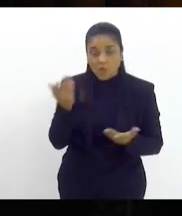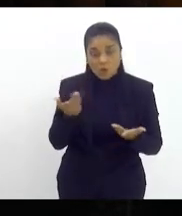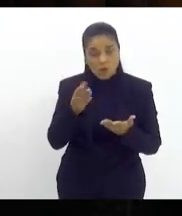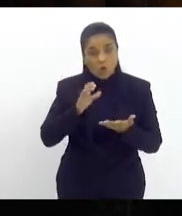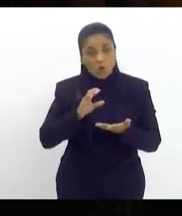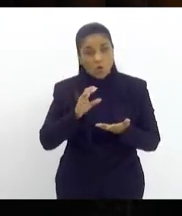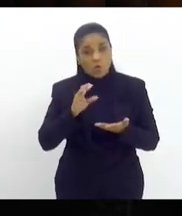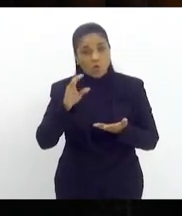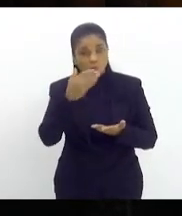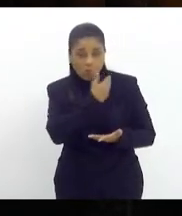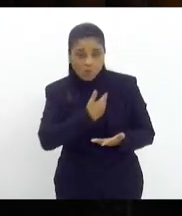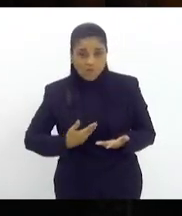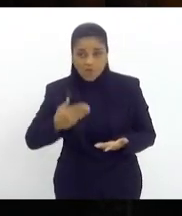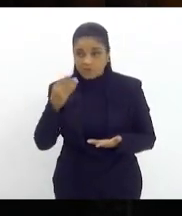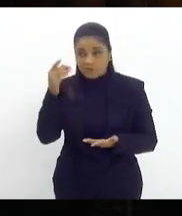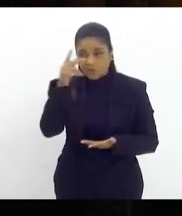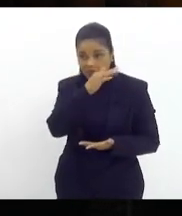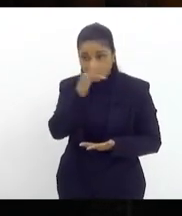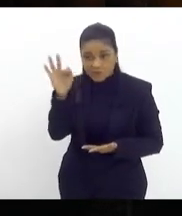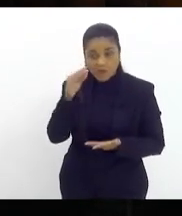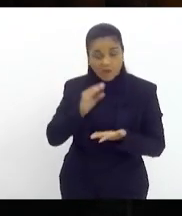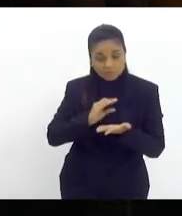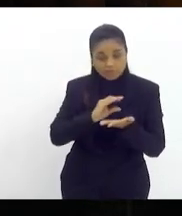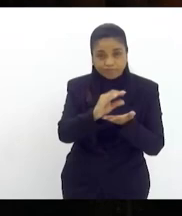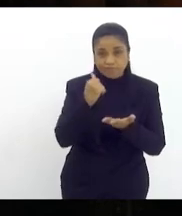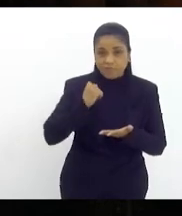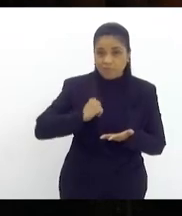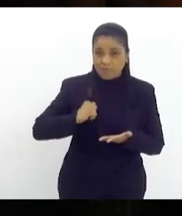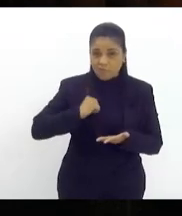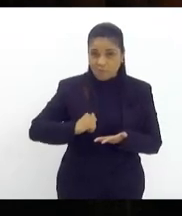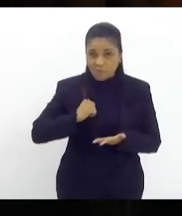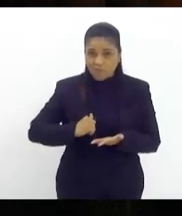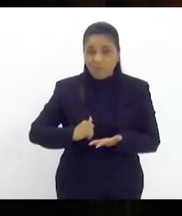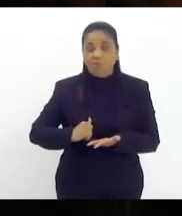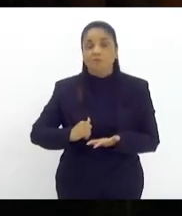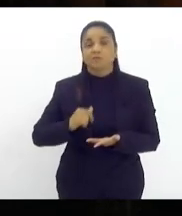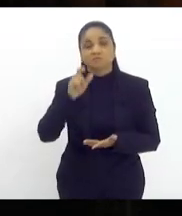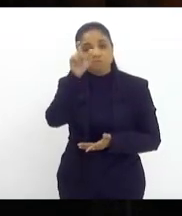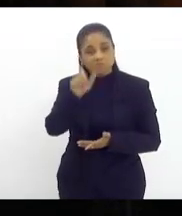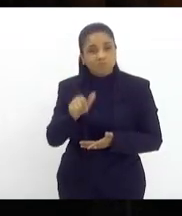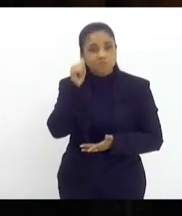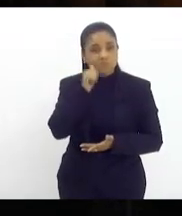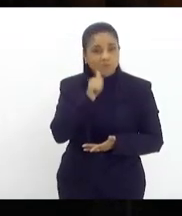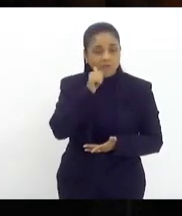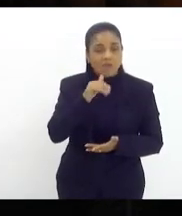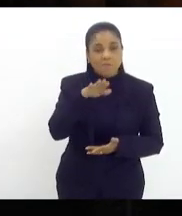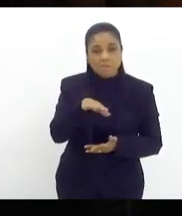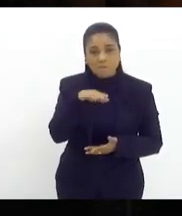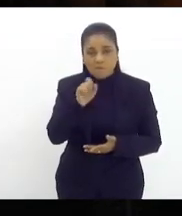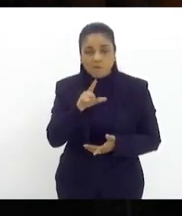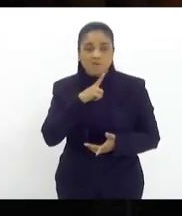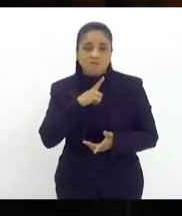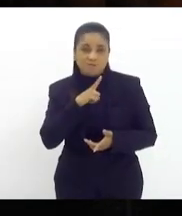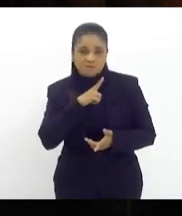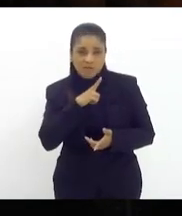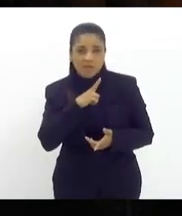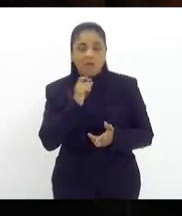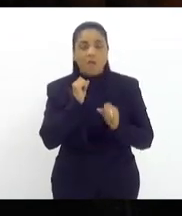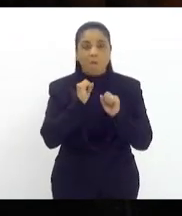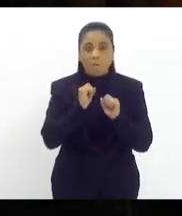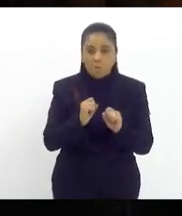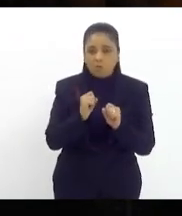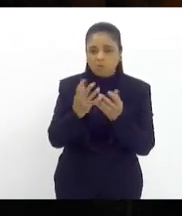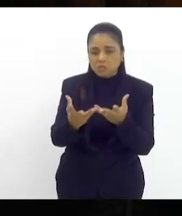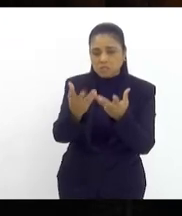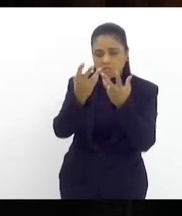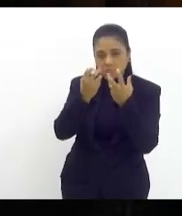investe de fato no Bolsa Família investe principalmente para que as mulheres as mães tenham ali o poder de